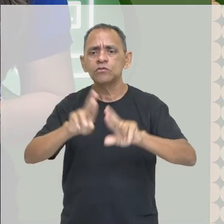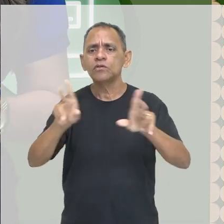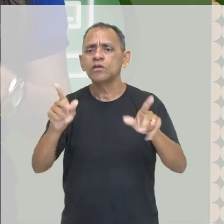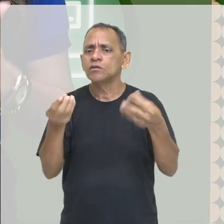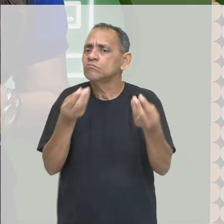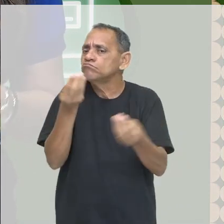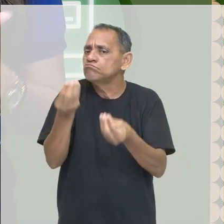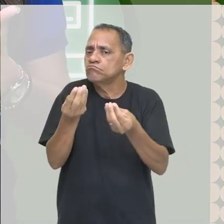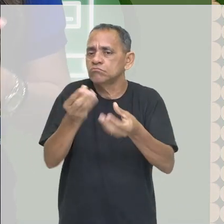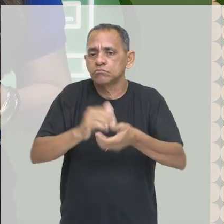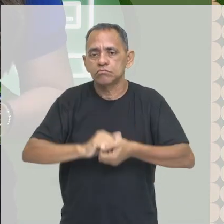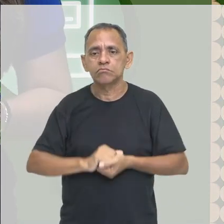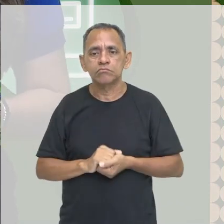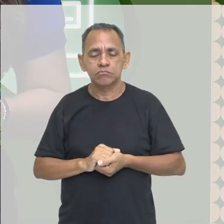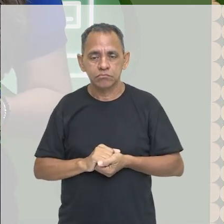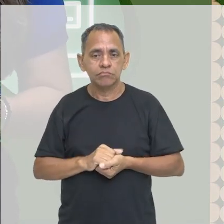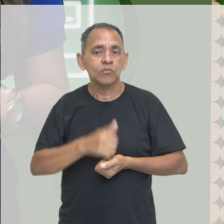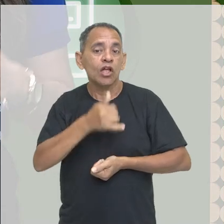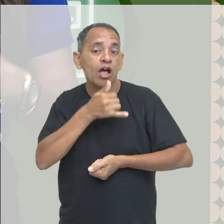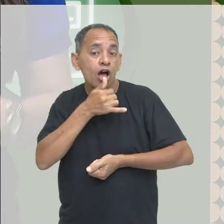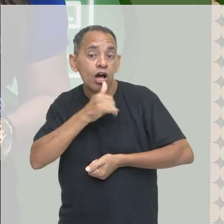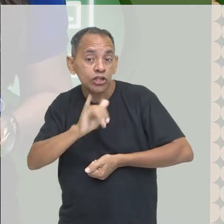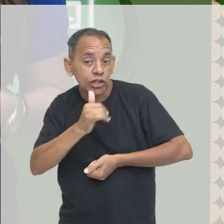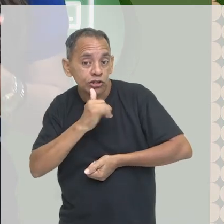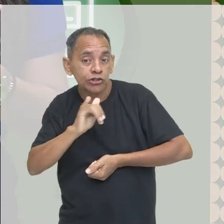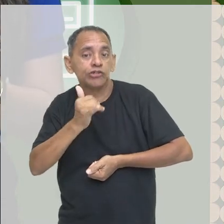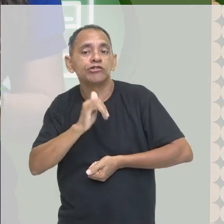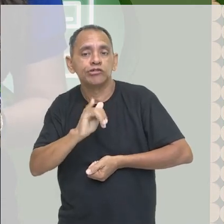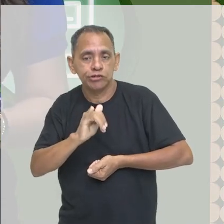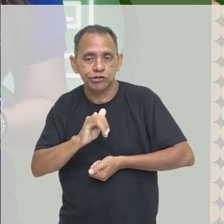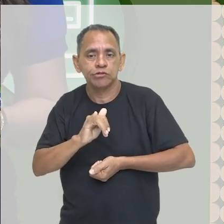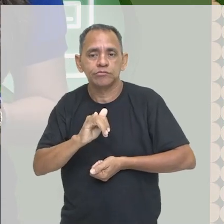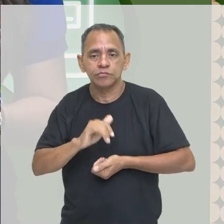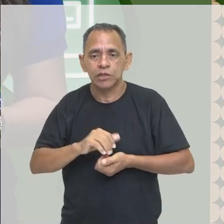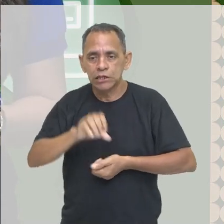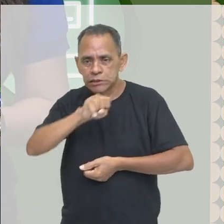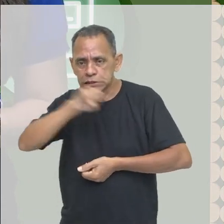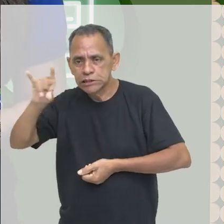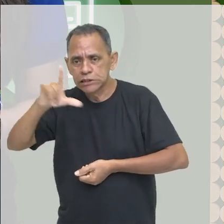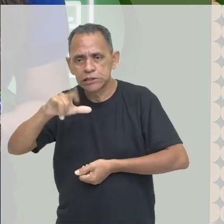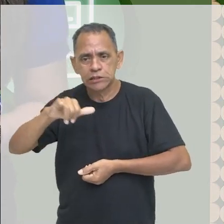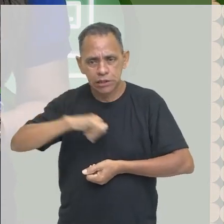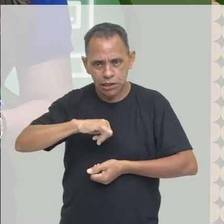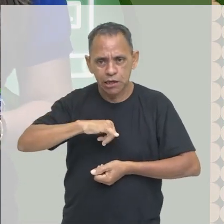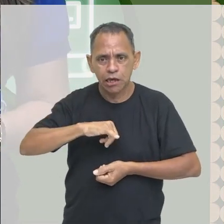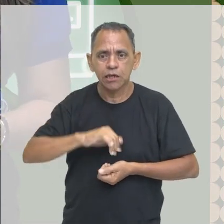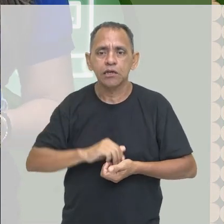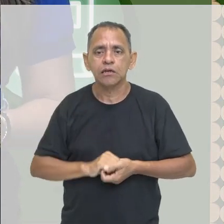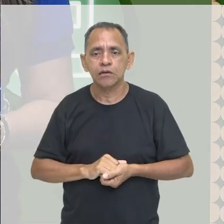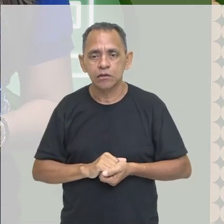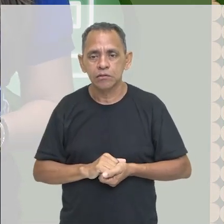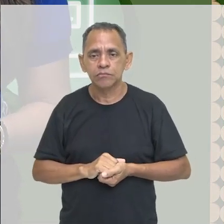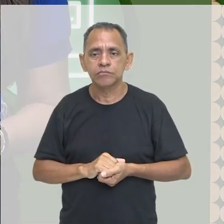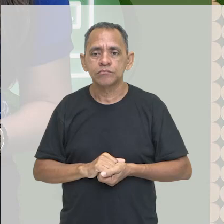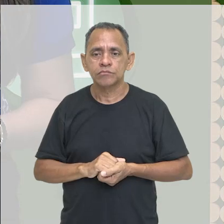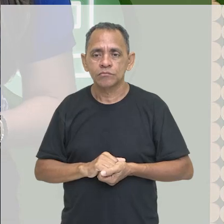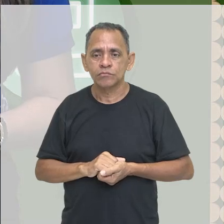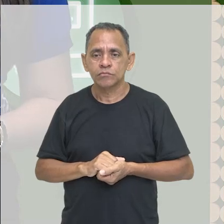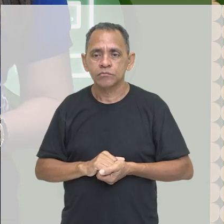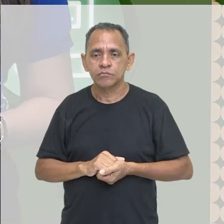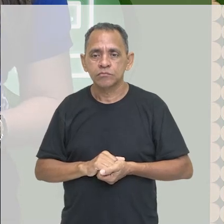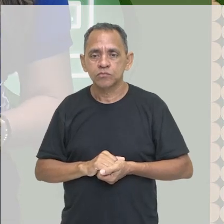do ativo? É o gasto de energia. Quando há gasto de energia, esse transporte é chamado de